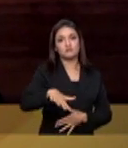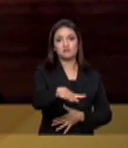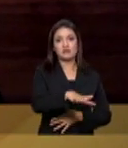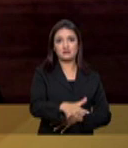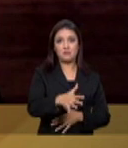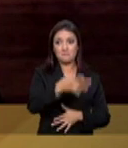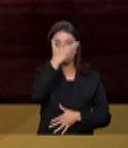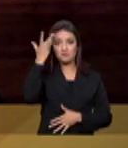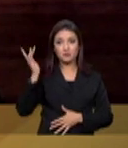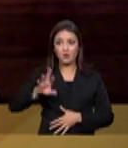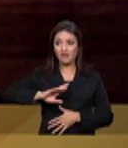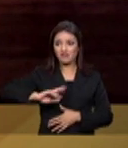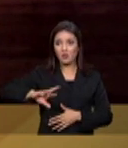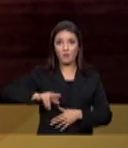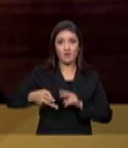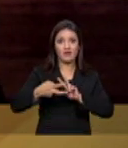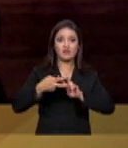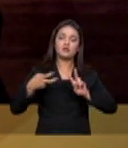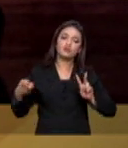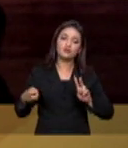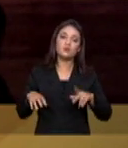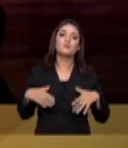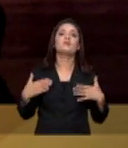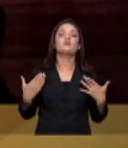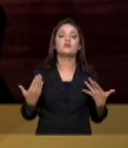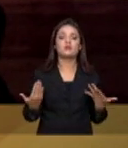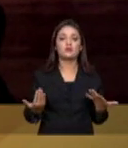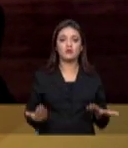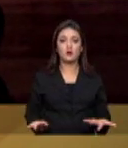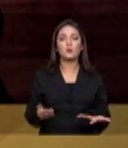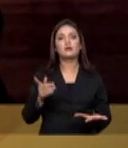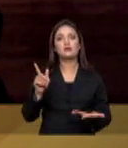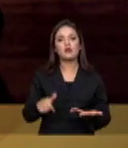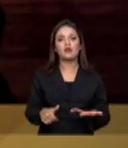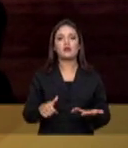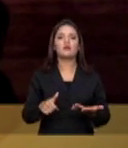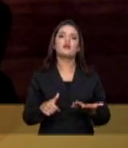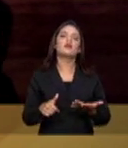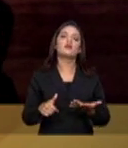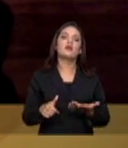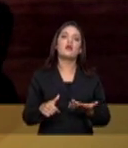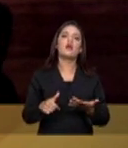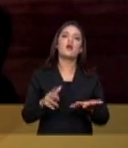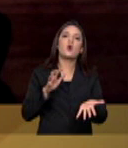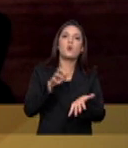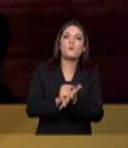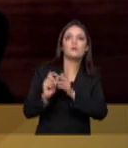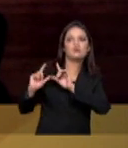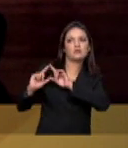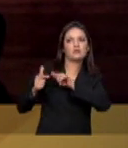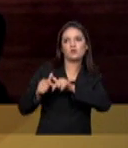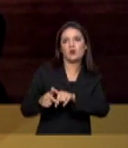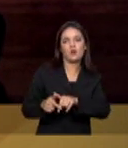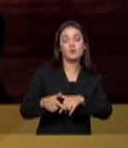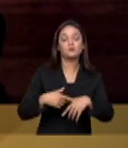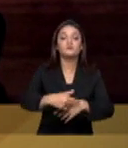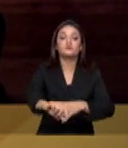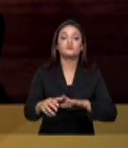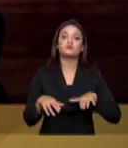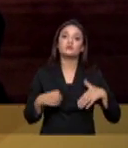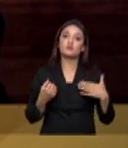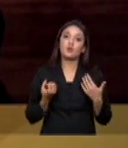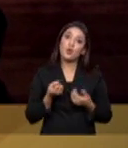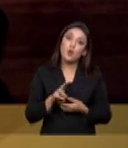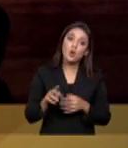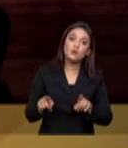indígena em favor da qual se configure a ocupação tradicional um mesmo a realização de